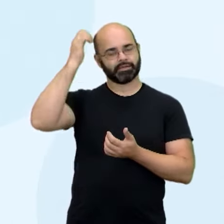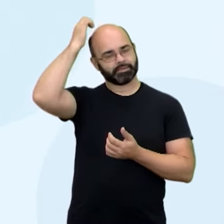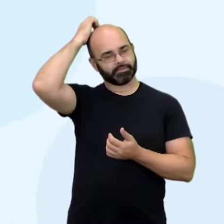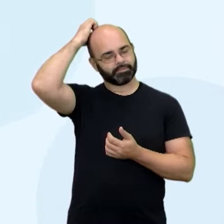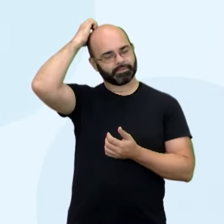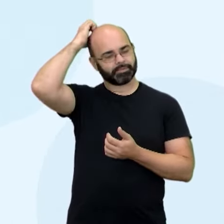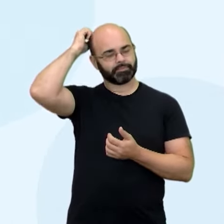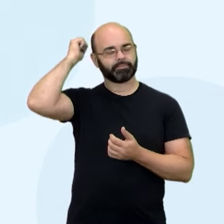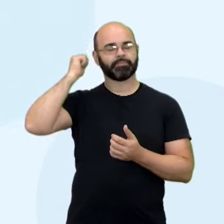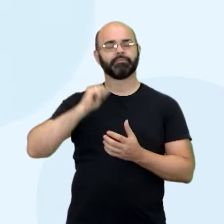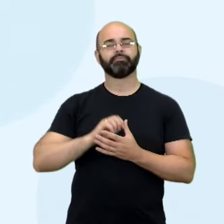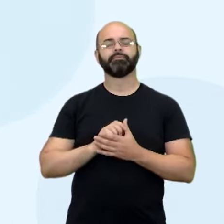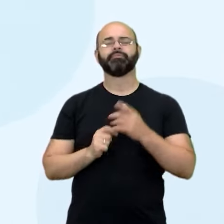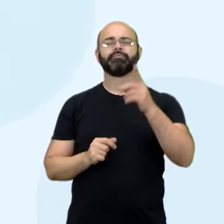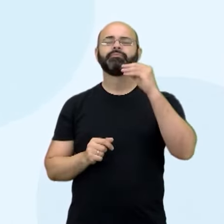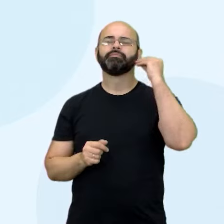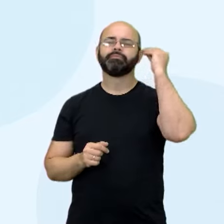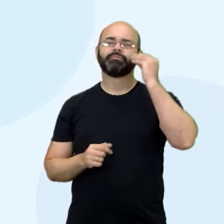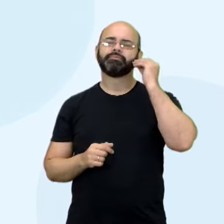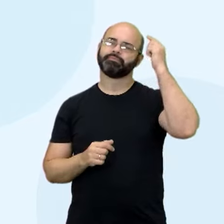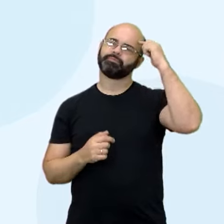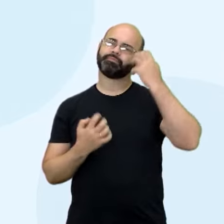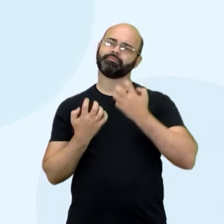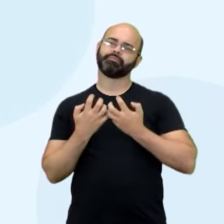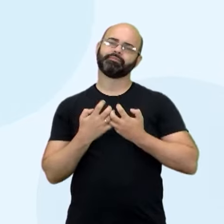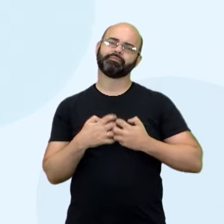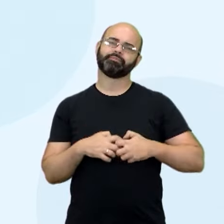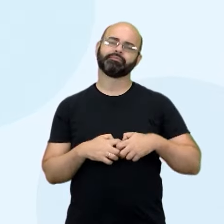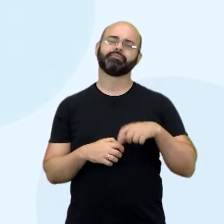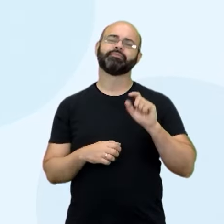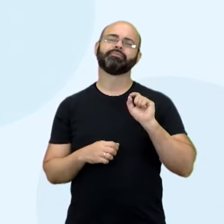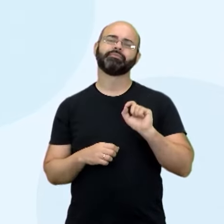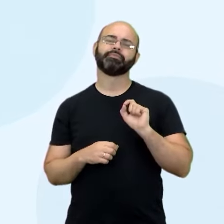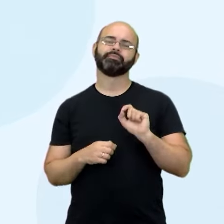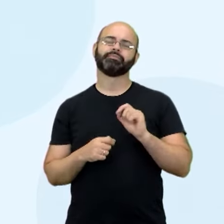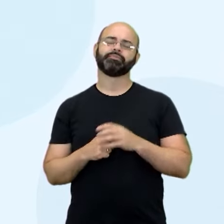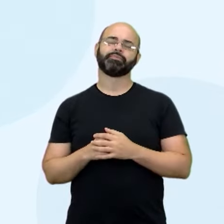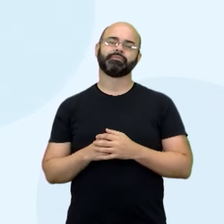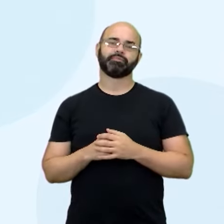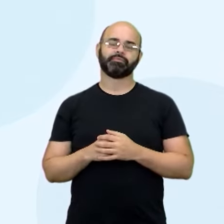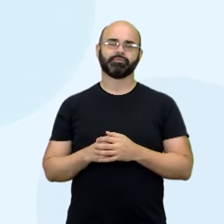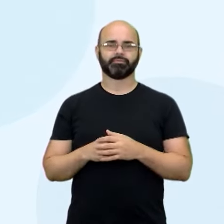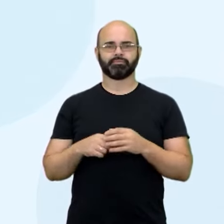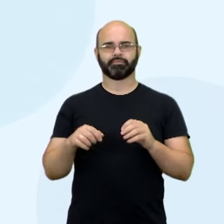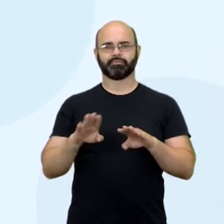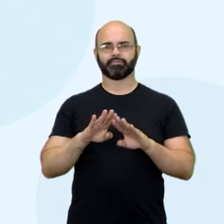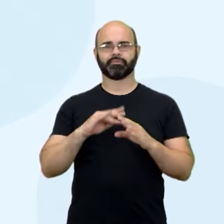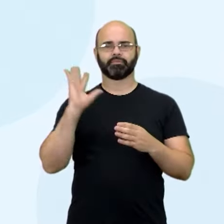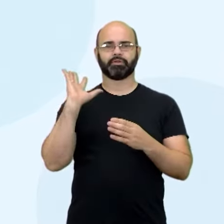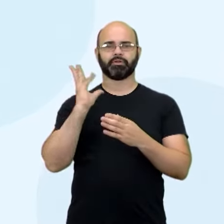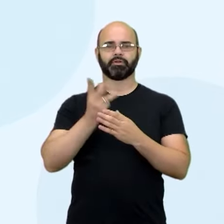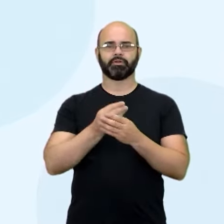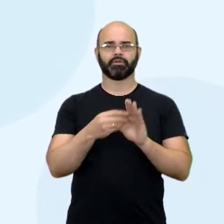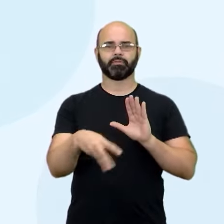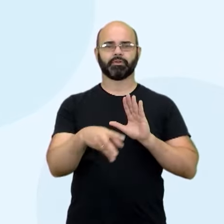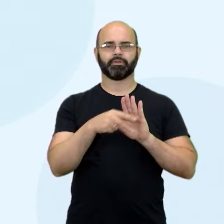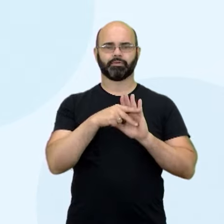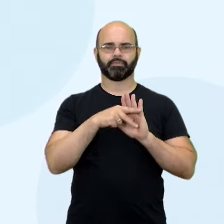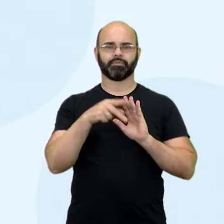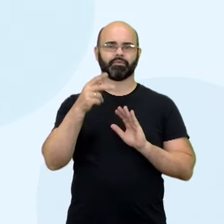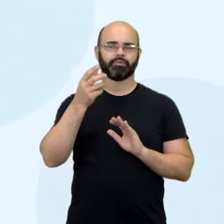suas experiências ou reflexões sobre essas manifestações e patrimônios que nós já mencionamos?